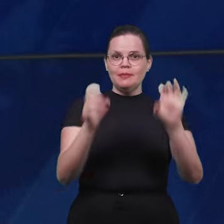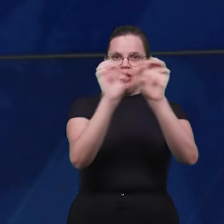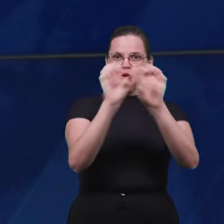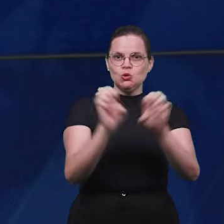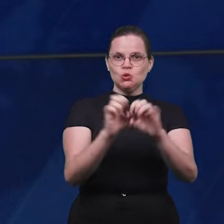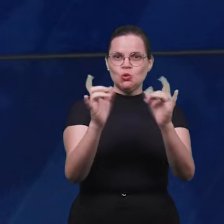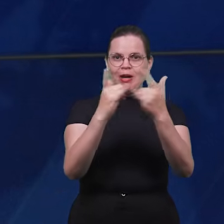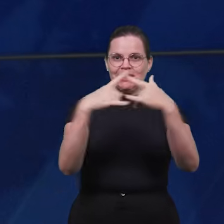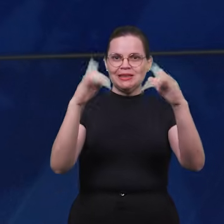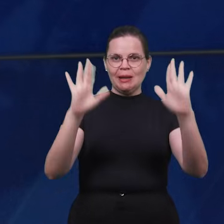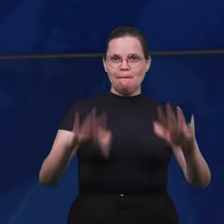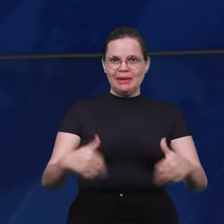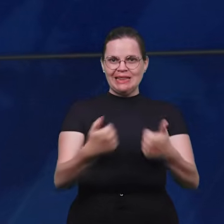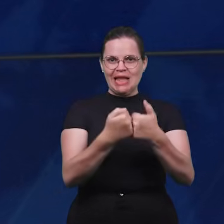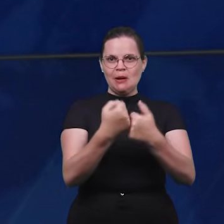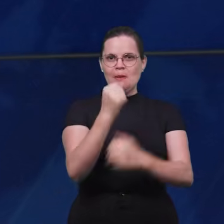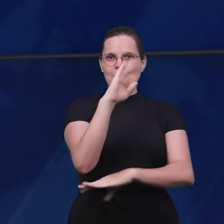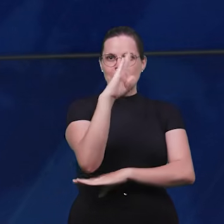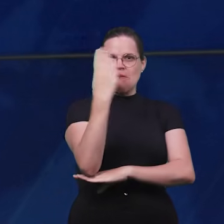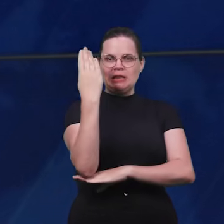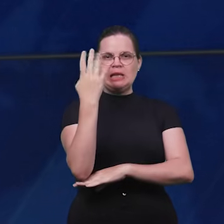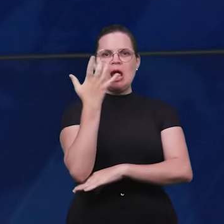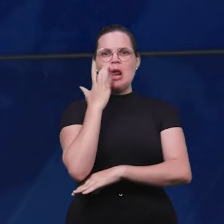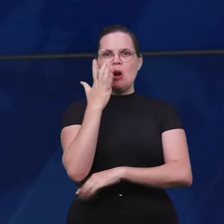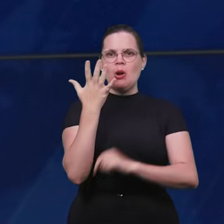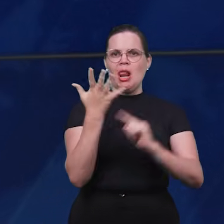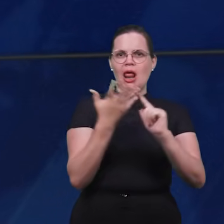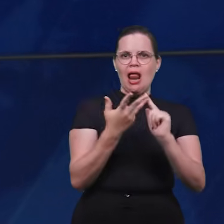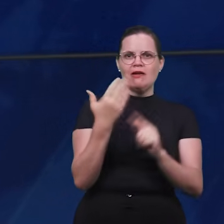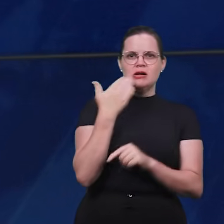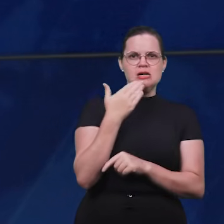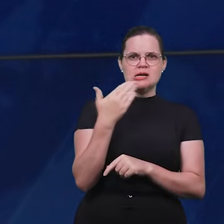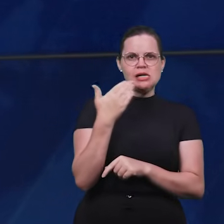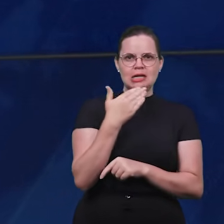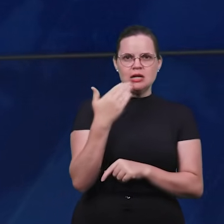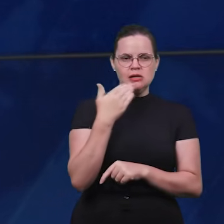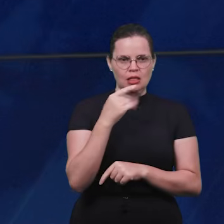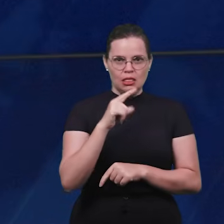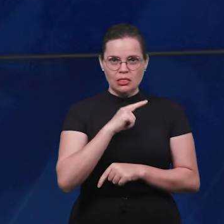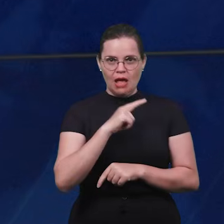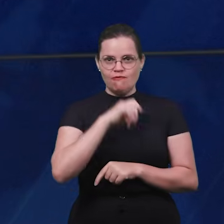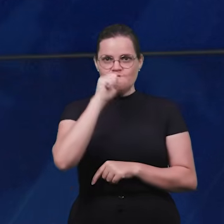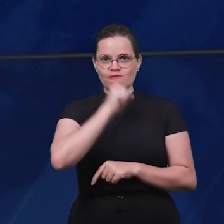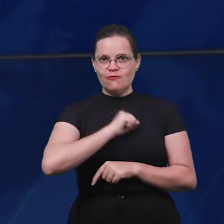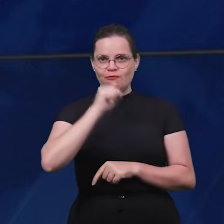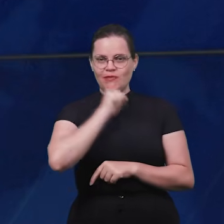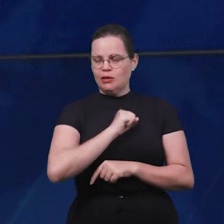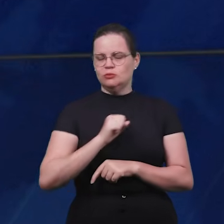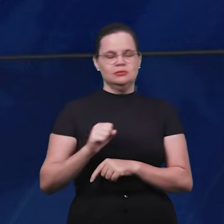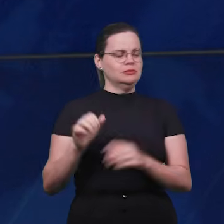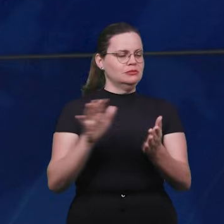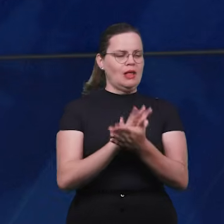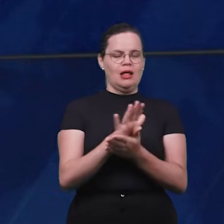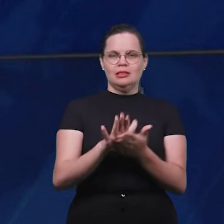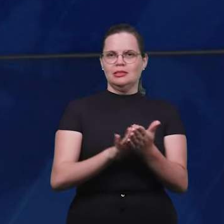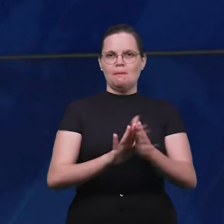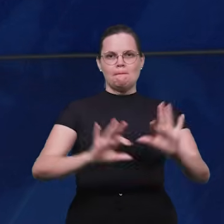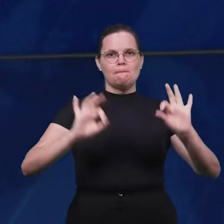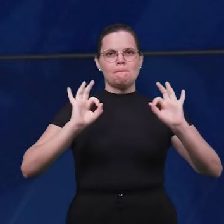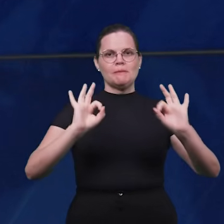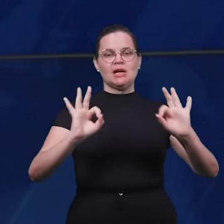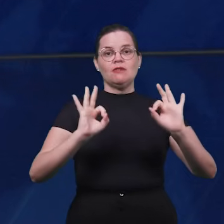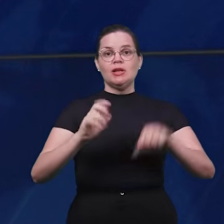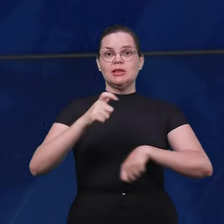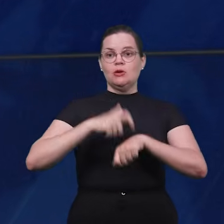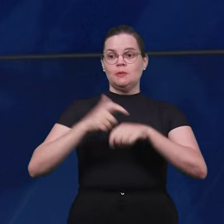desgaste e nem mesmo envelhecimento. Na chegada à Terra Prometida, tudo estava